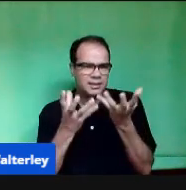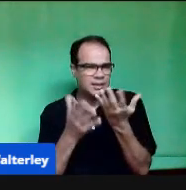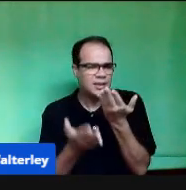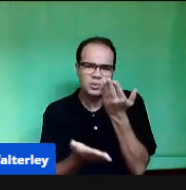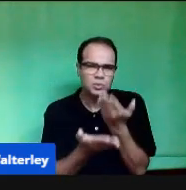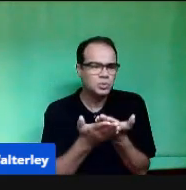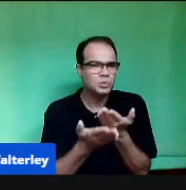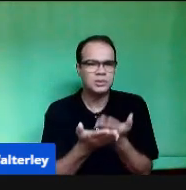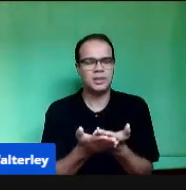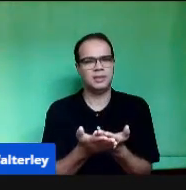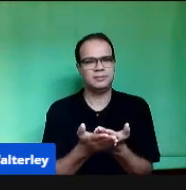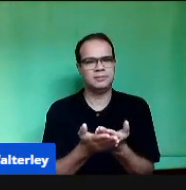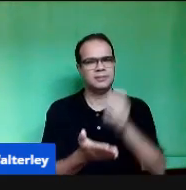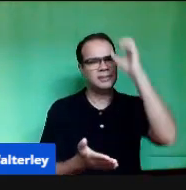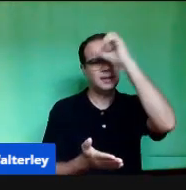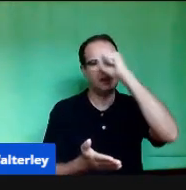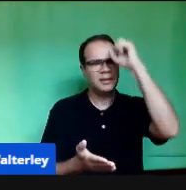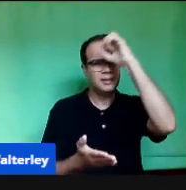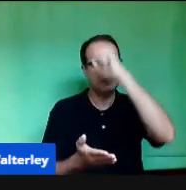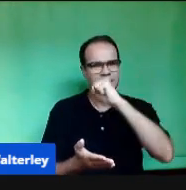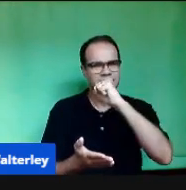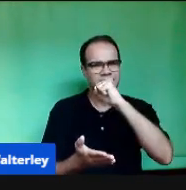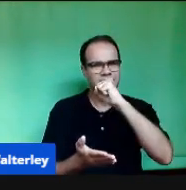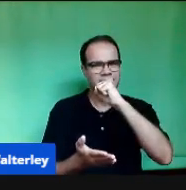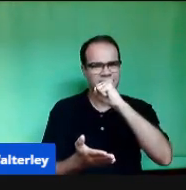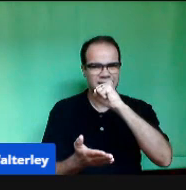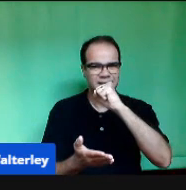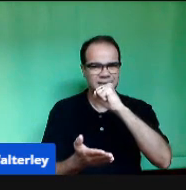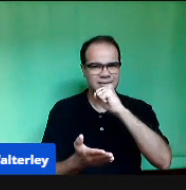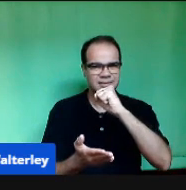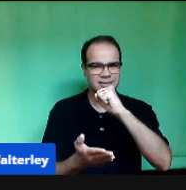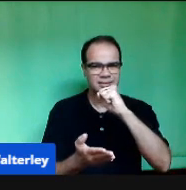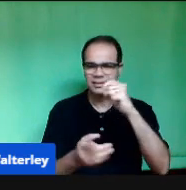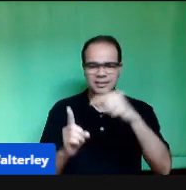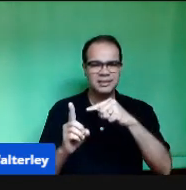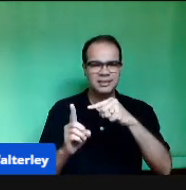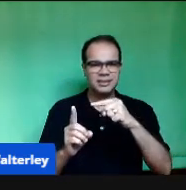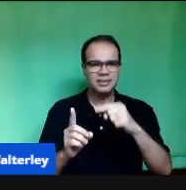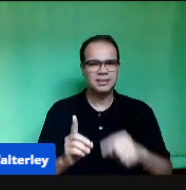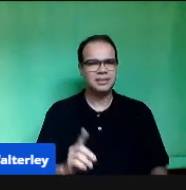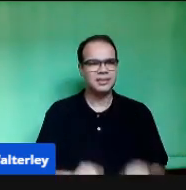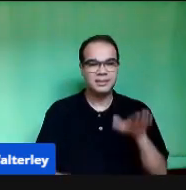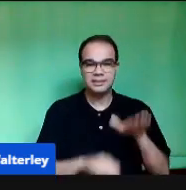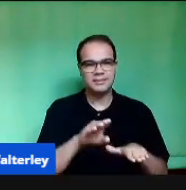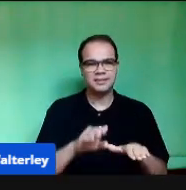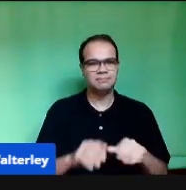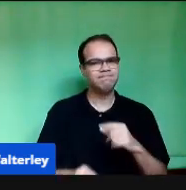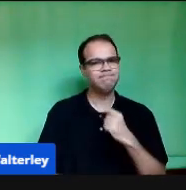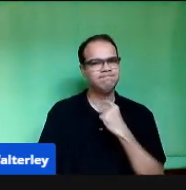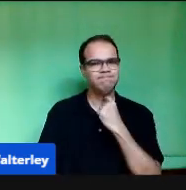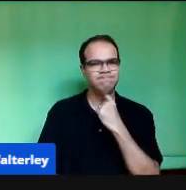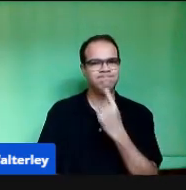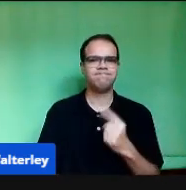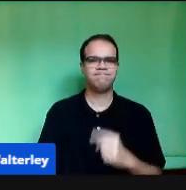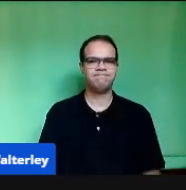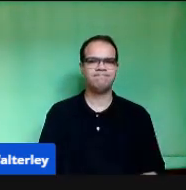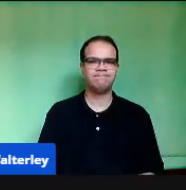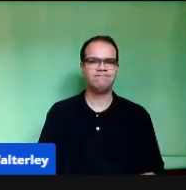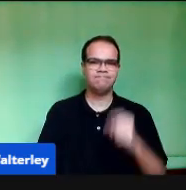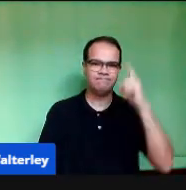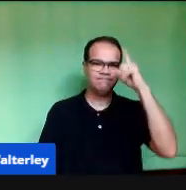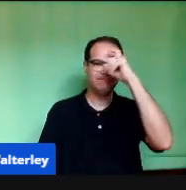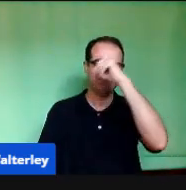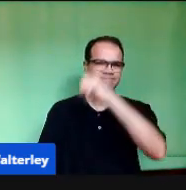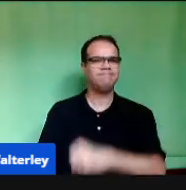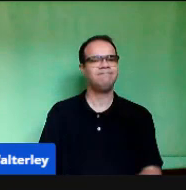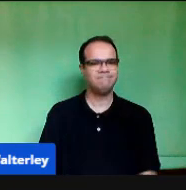em especial das pessoas trans, também é roubado. Então, isso é um grande